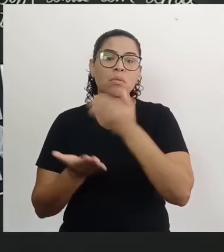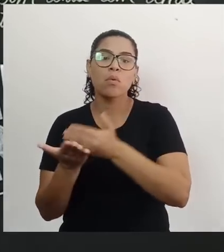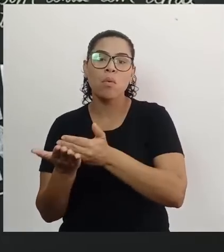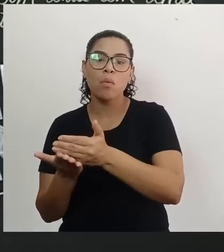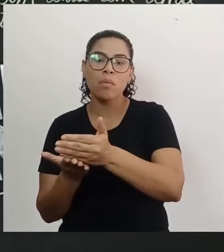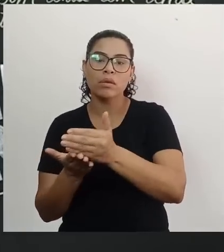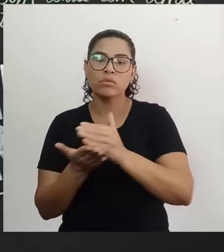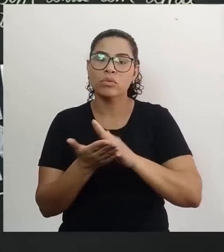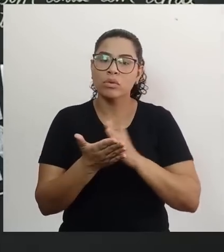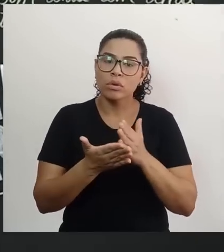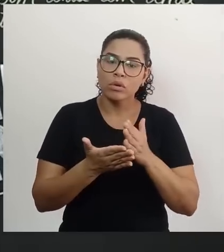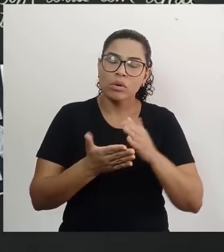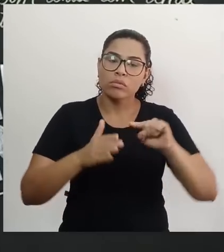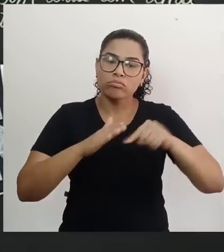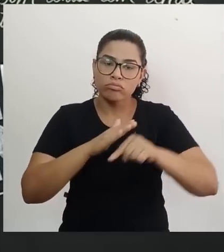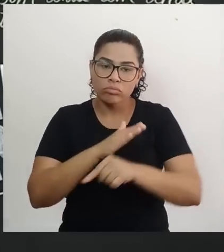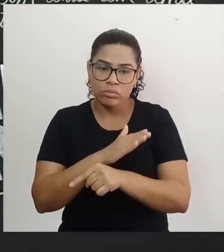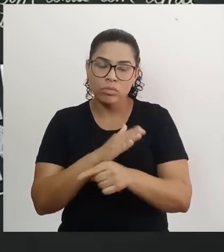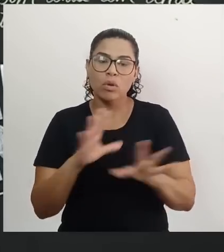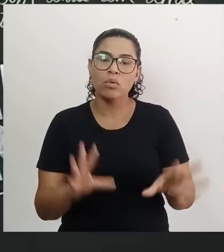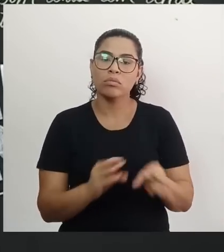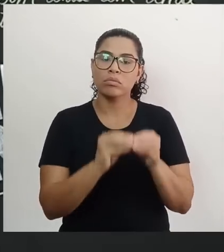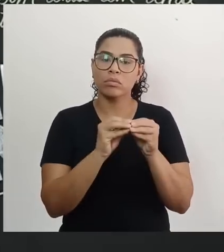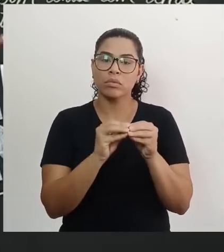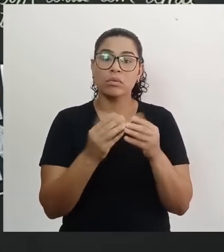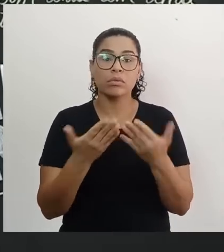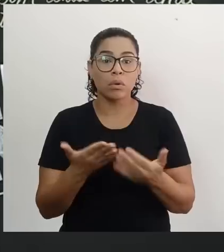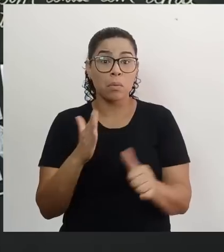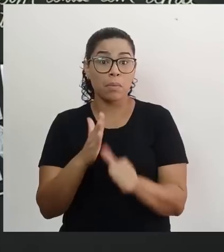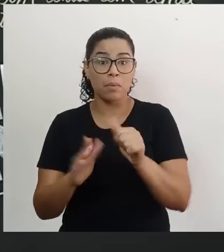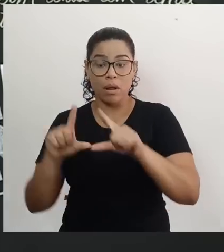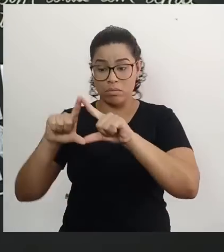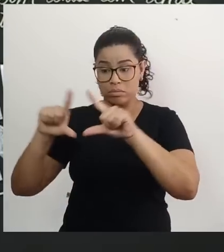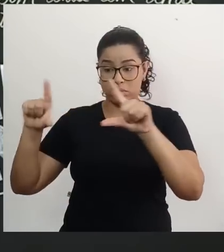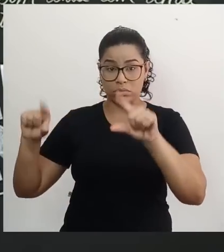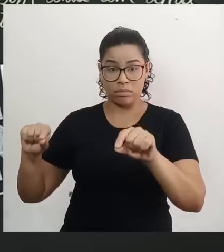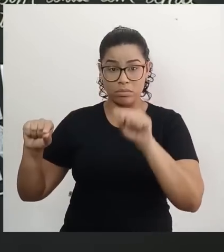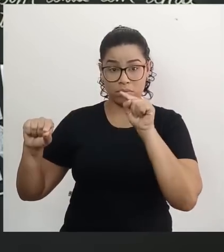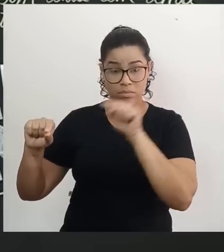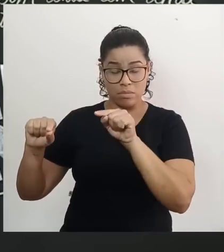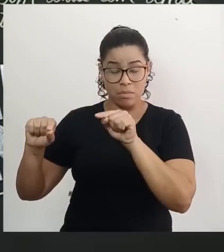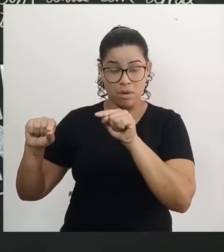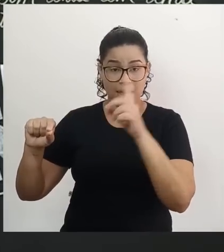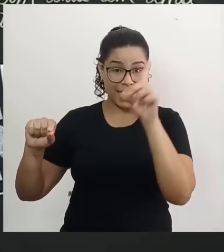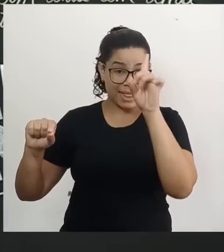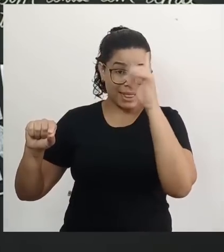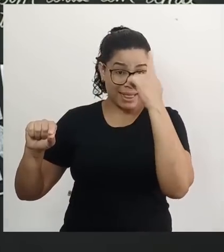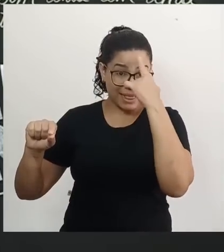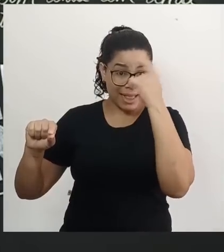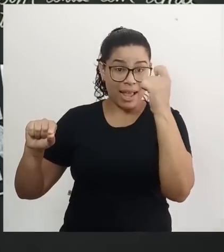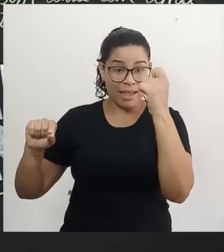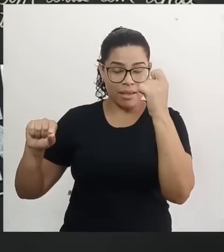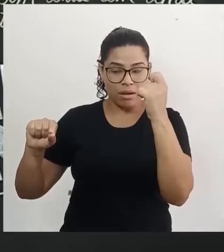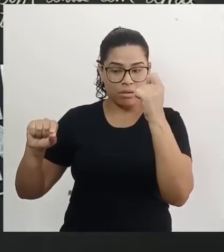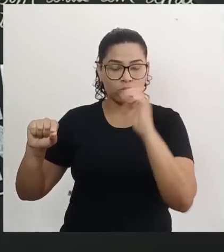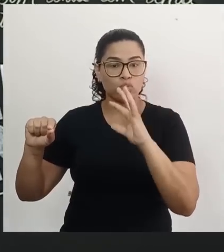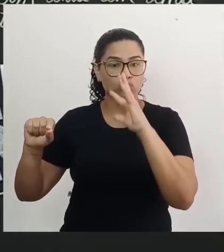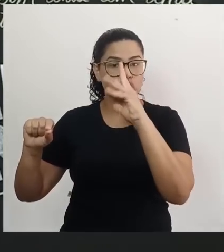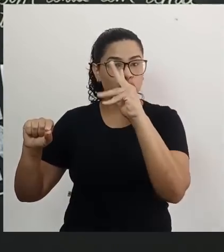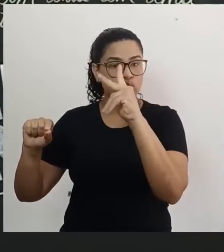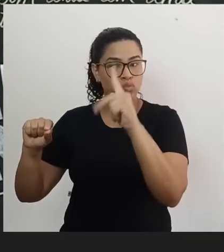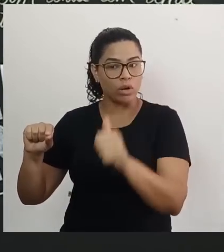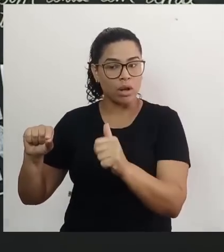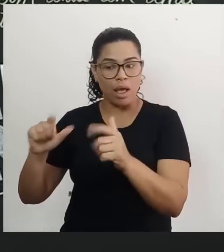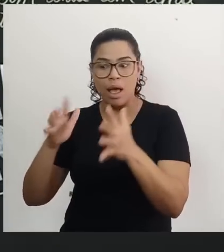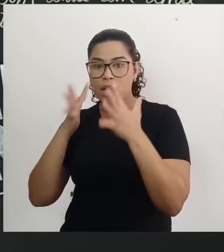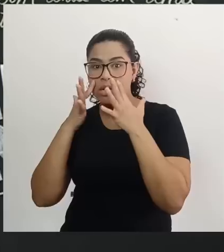introdução, desenvolvimento, conclusão, ou seja, no primeiro parágrafo eu apresento as ideias gerais, de forma impactante, de forma